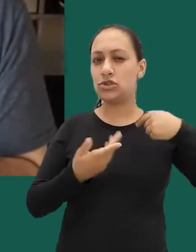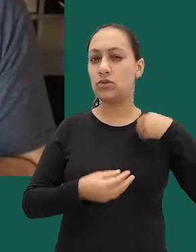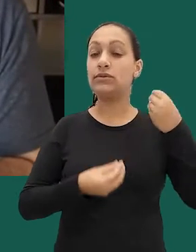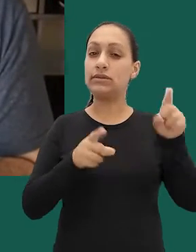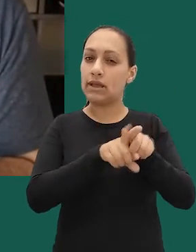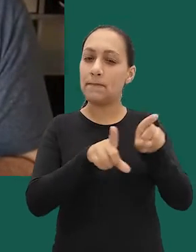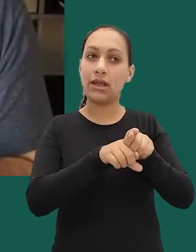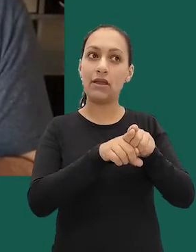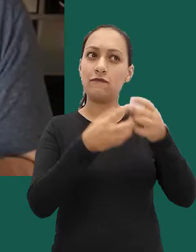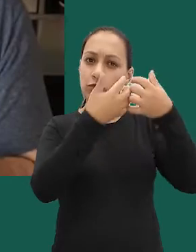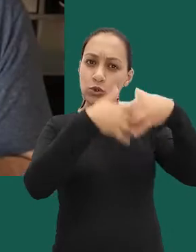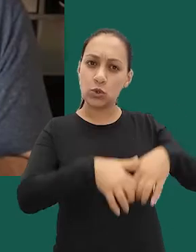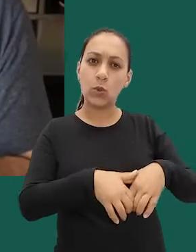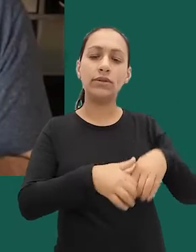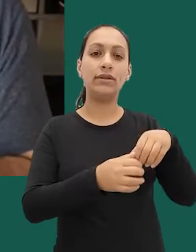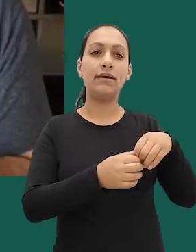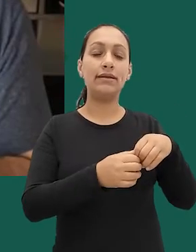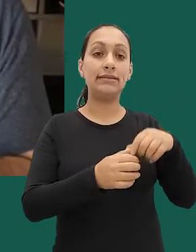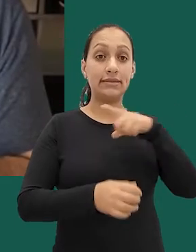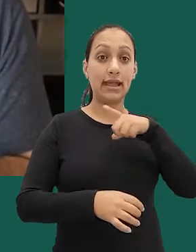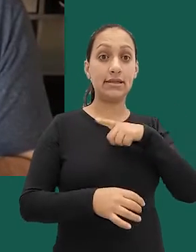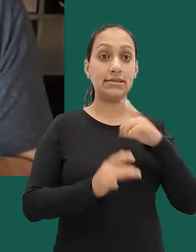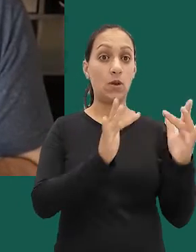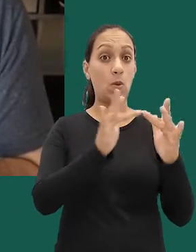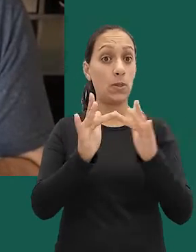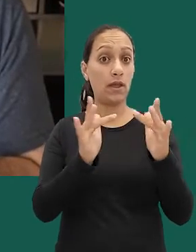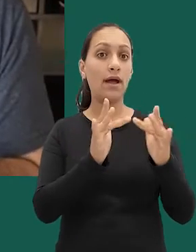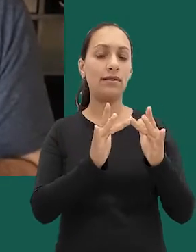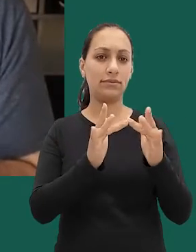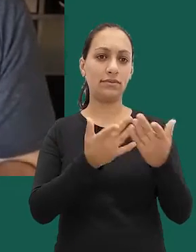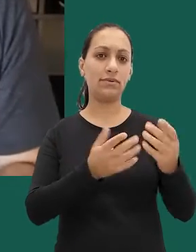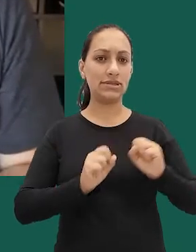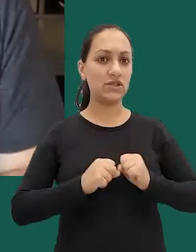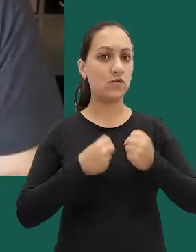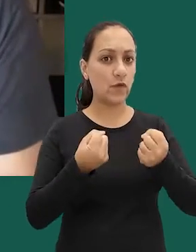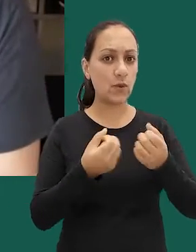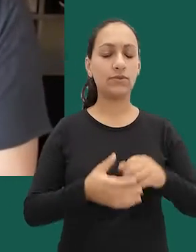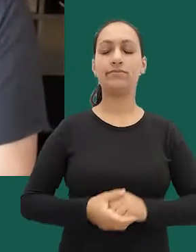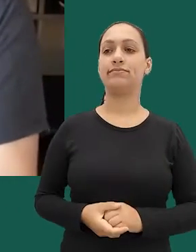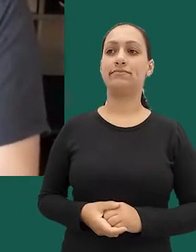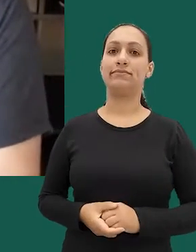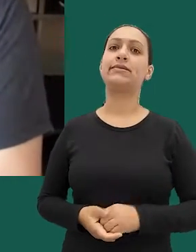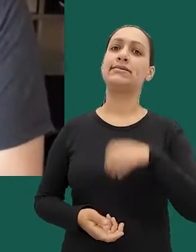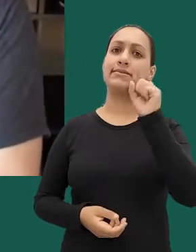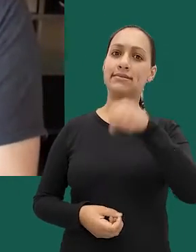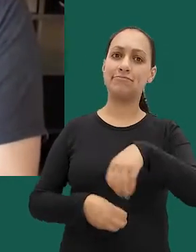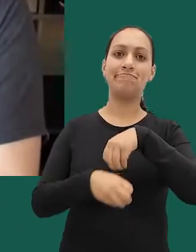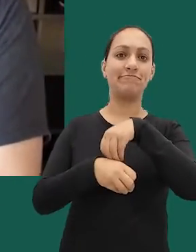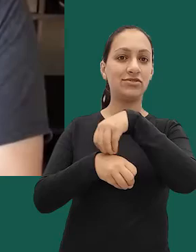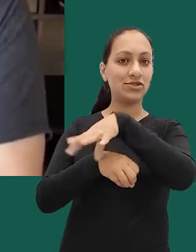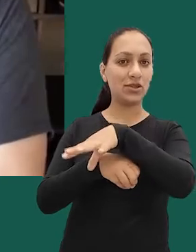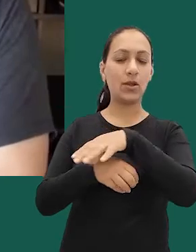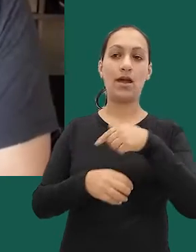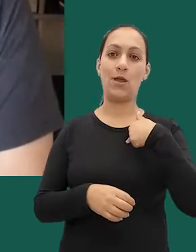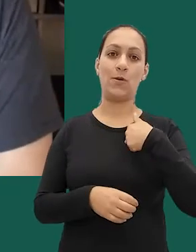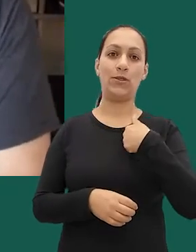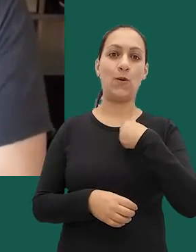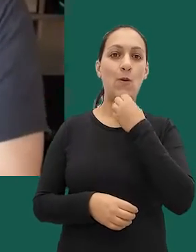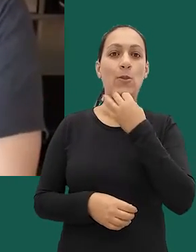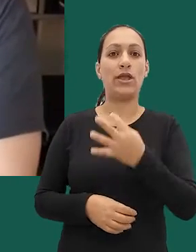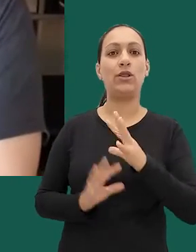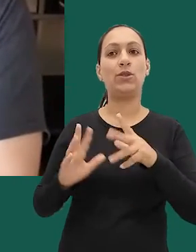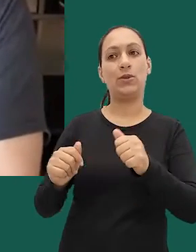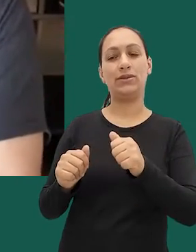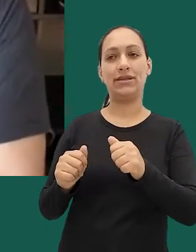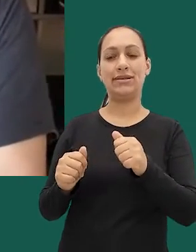recomenda fazer esse trabalho de networking, esse esforço? Não só recomendo, eu não cheguei a dizer toda a história, porque